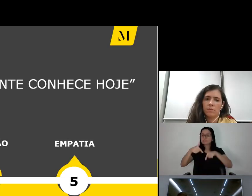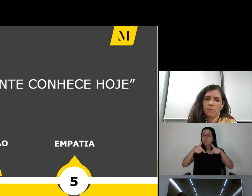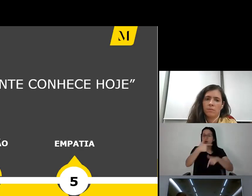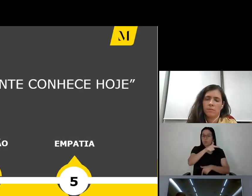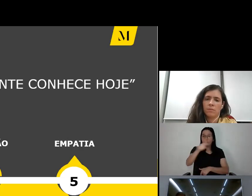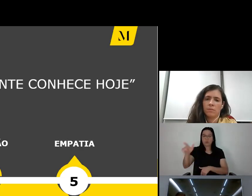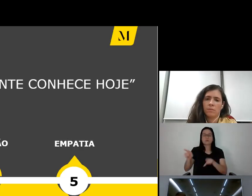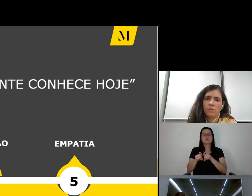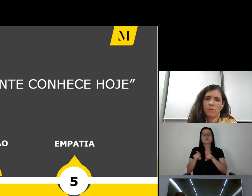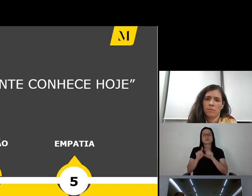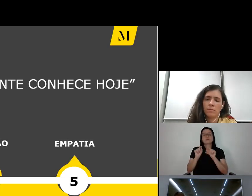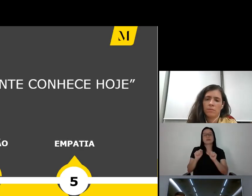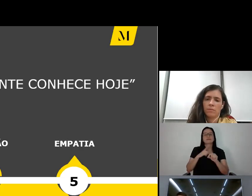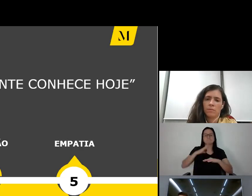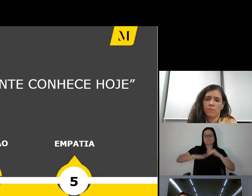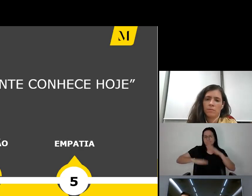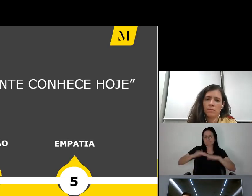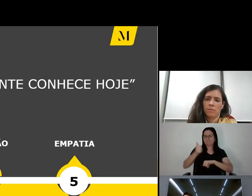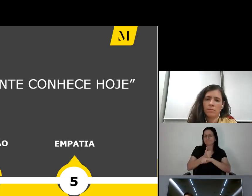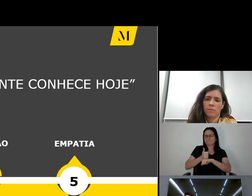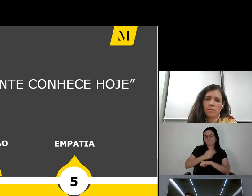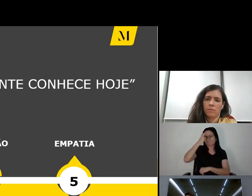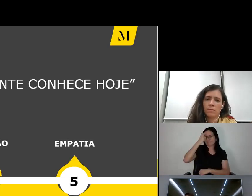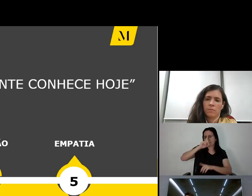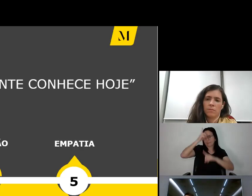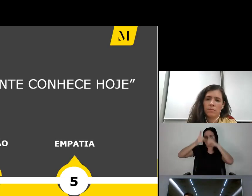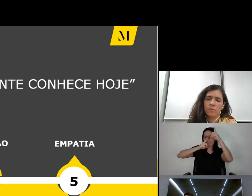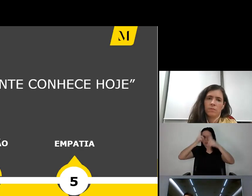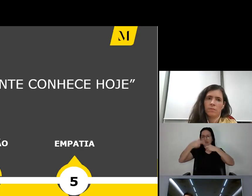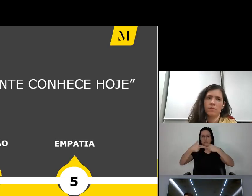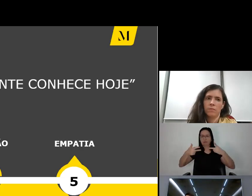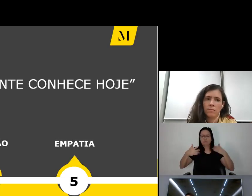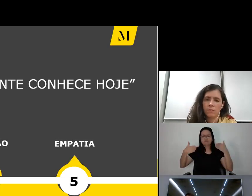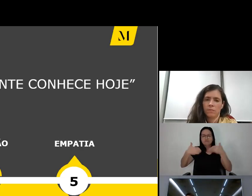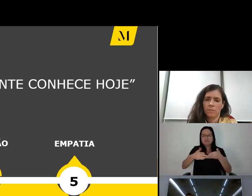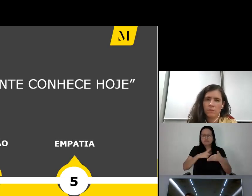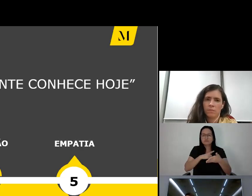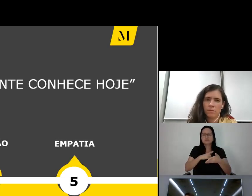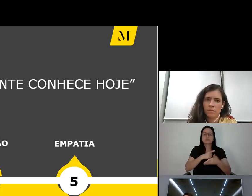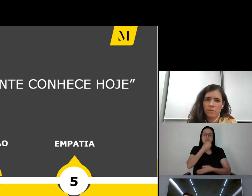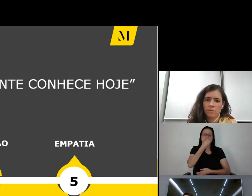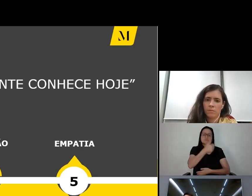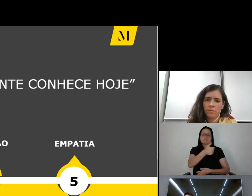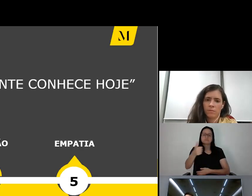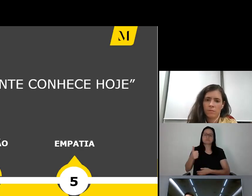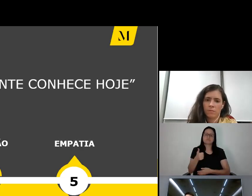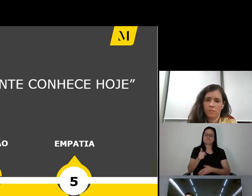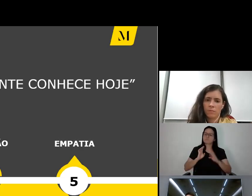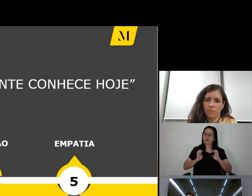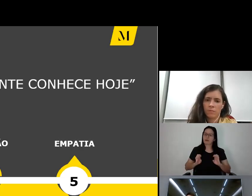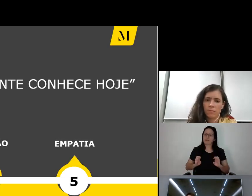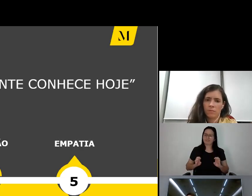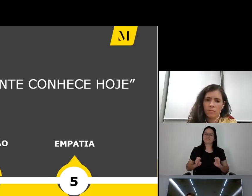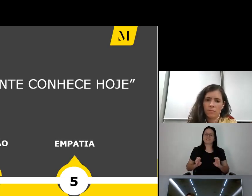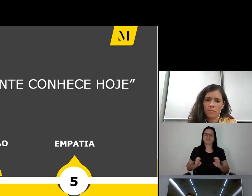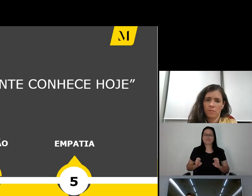é que a gente já tem profissionais criativos, a gente já tem profissionais empáticos, profissionais... Tudo bem, a ética a gente deixa em exceção, porque o direito trabalha muito